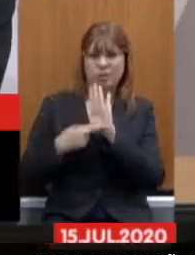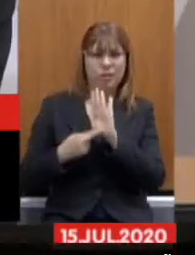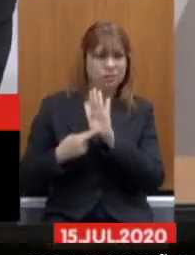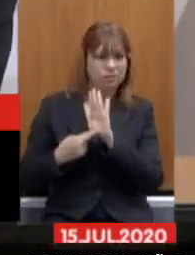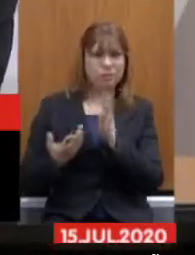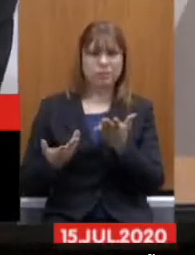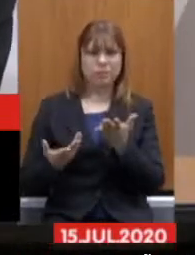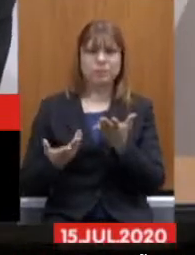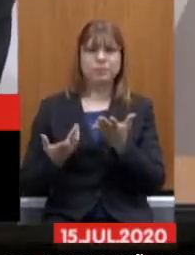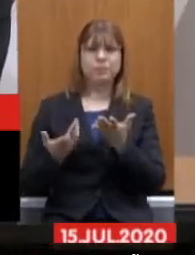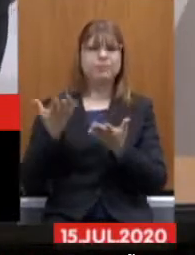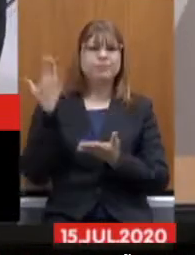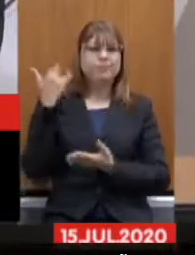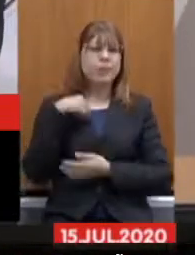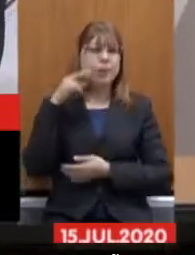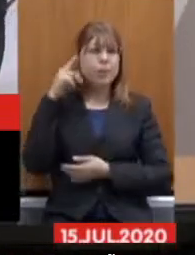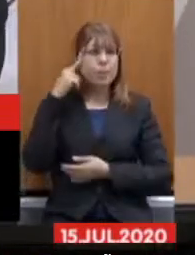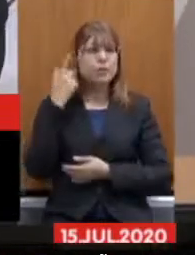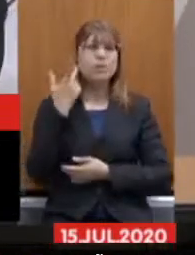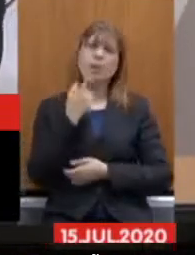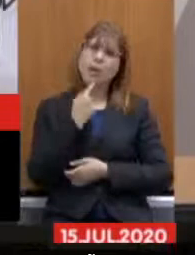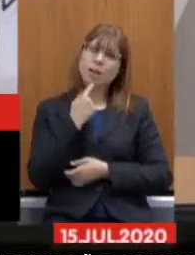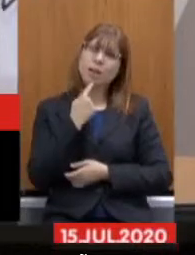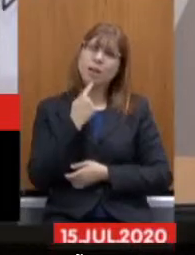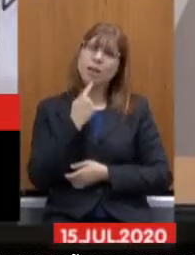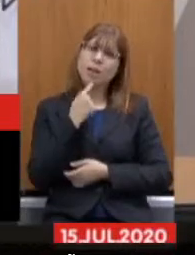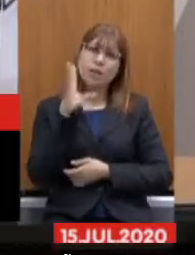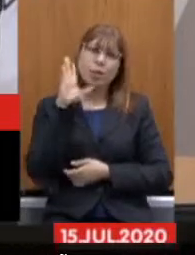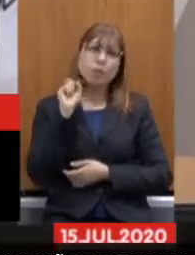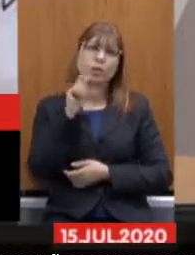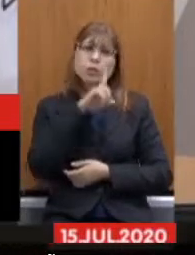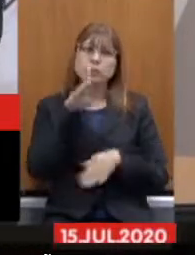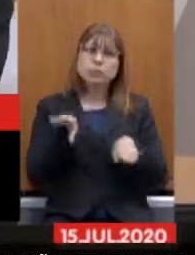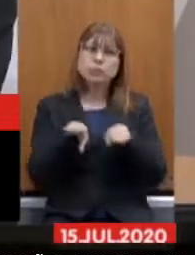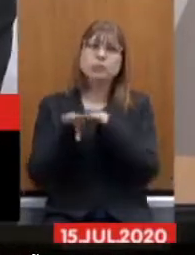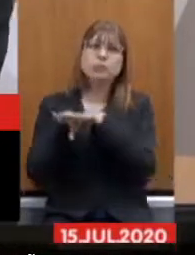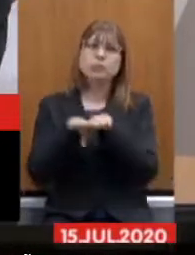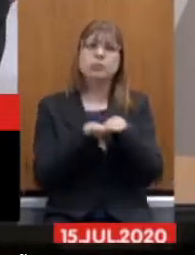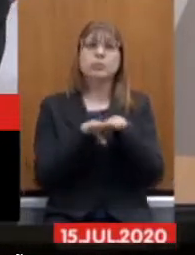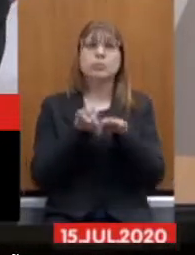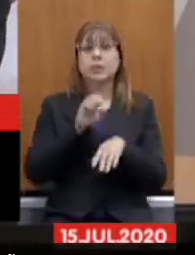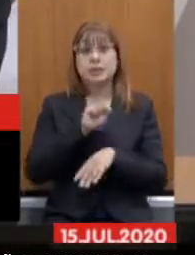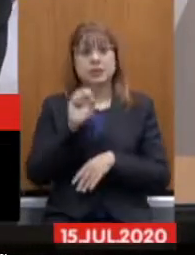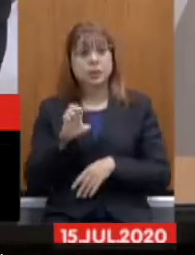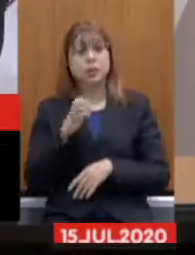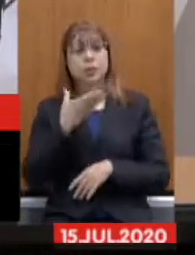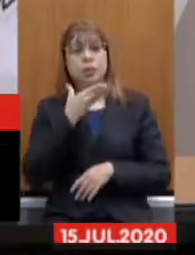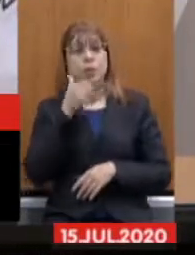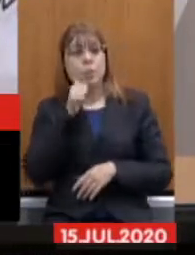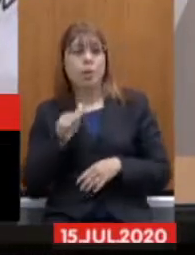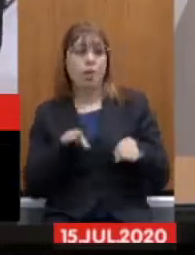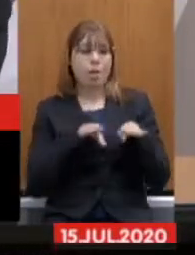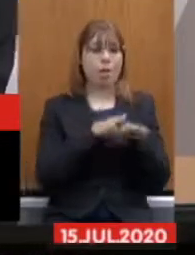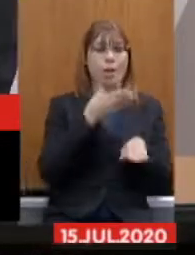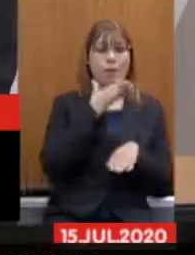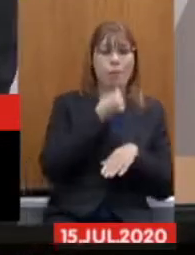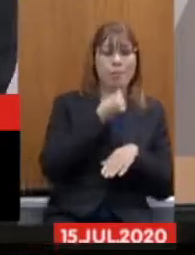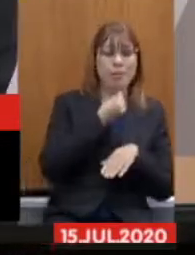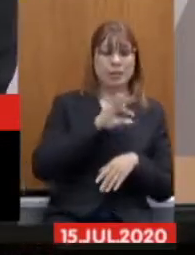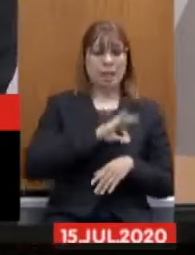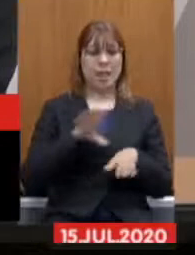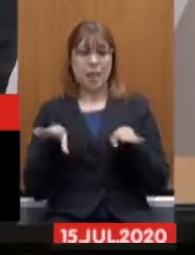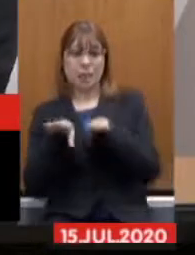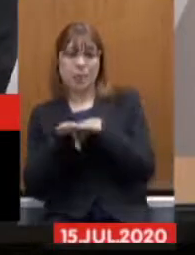o meu tempo de outra pensando eu preciso você a favor o dia que for para igualar tudo mas o dia que as mulheres tiveram as mesmas condições que o homem ela recebeu mesmo